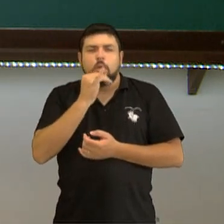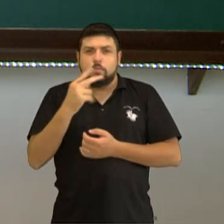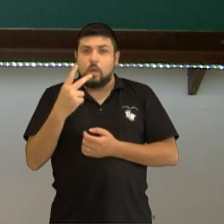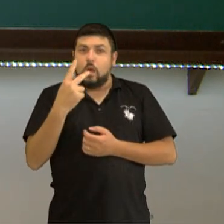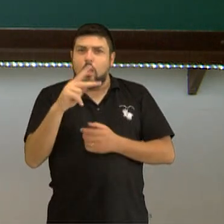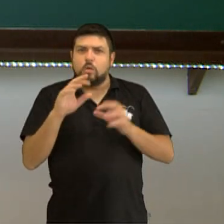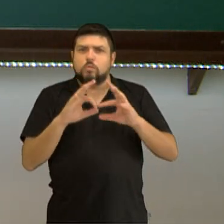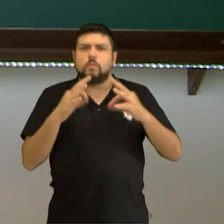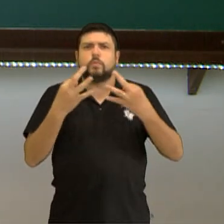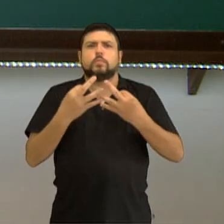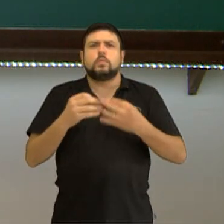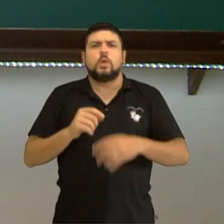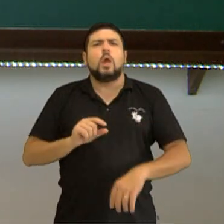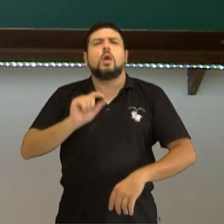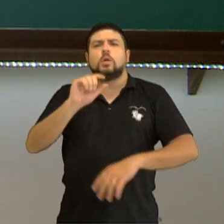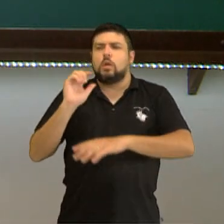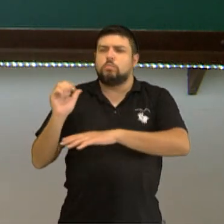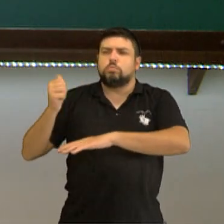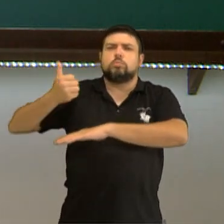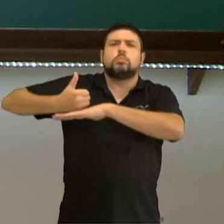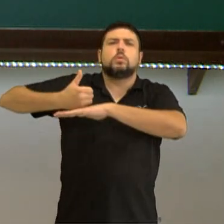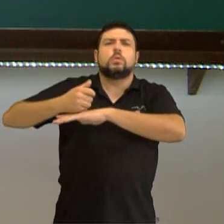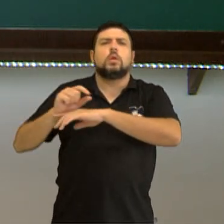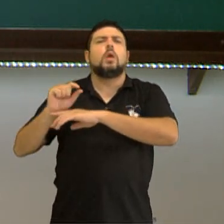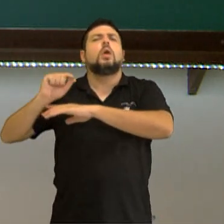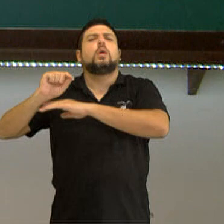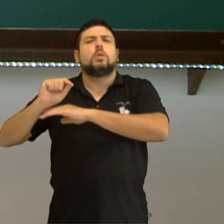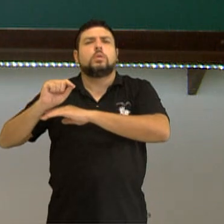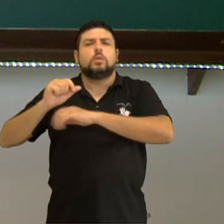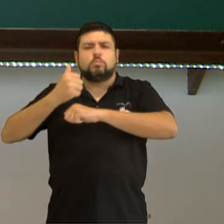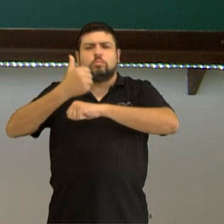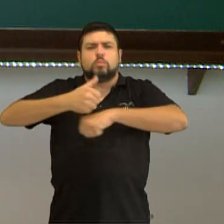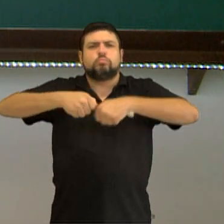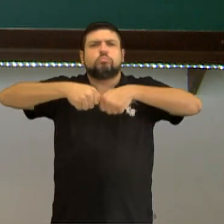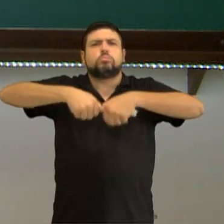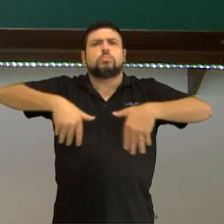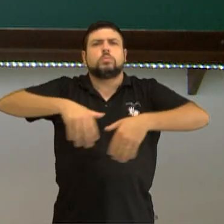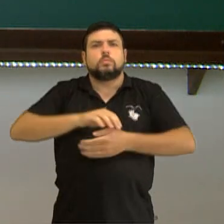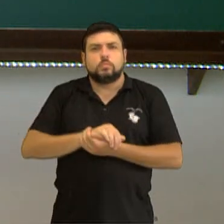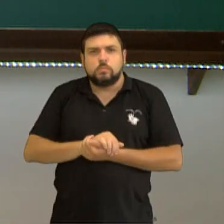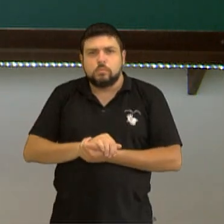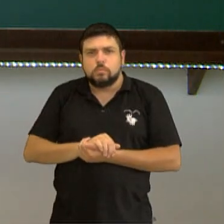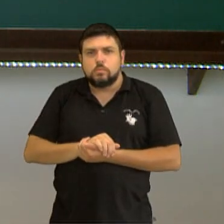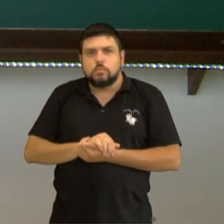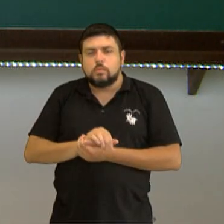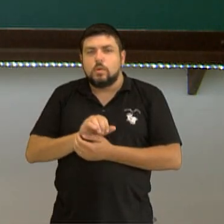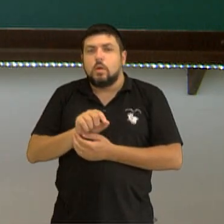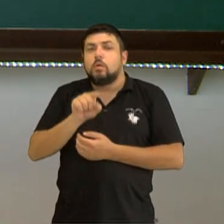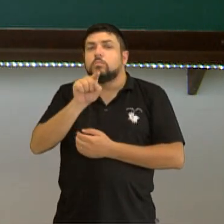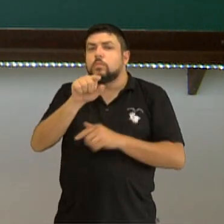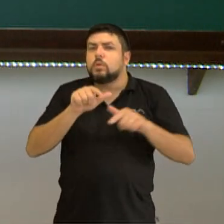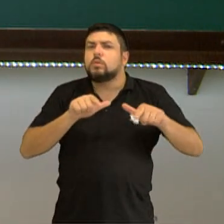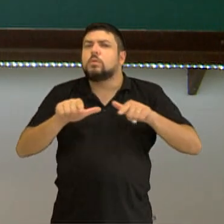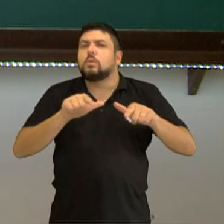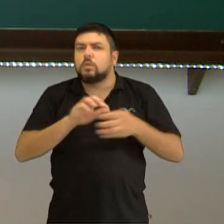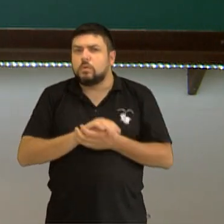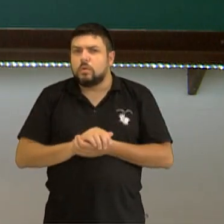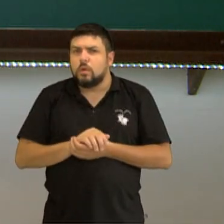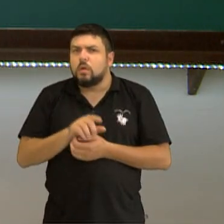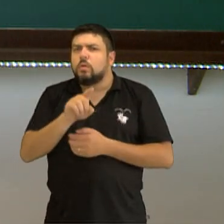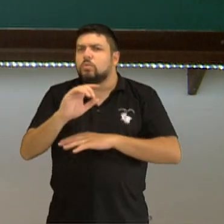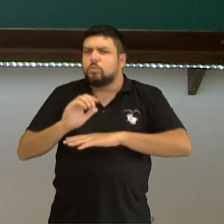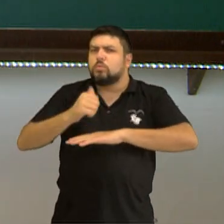que exerce poder e influência sobre quem ali na família? Né? Pegue seu trabalho, seu chefe.